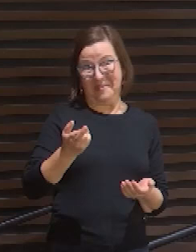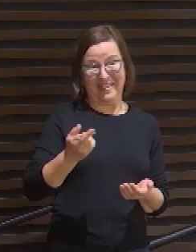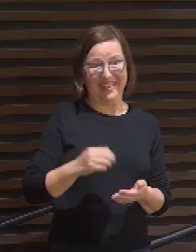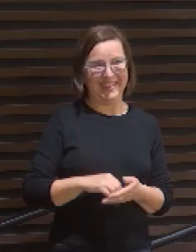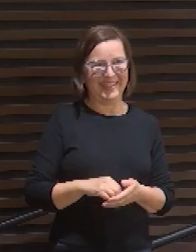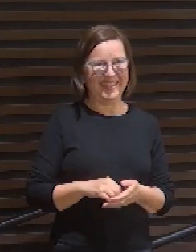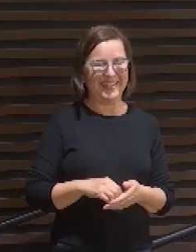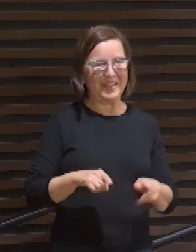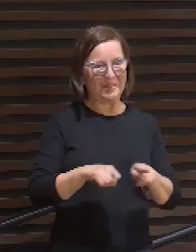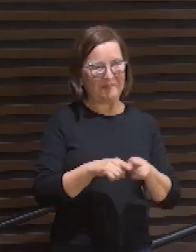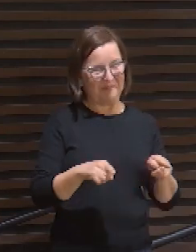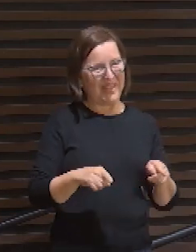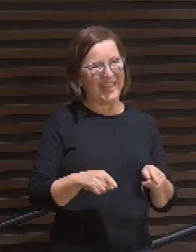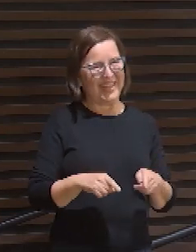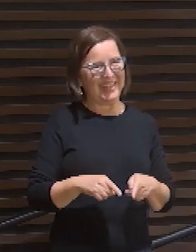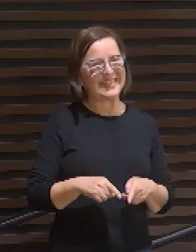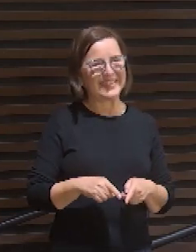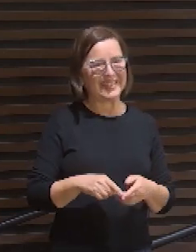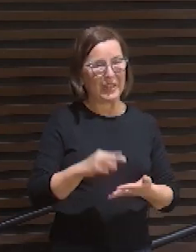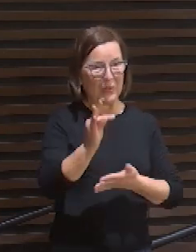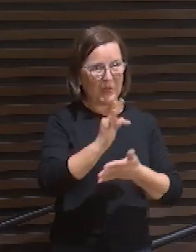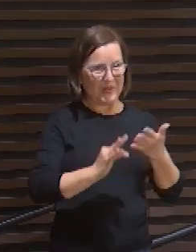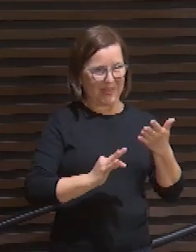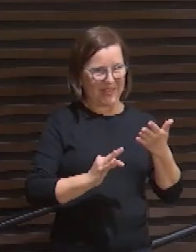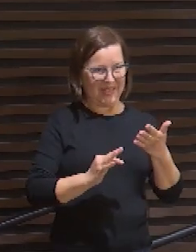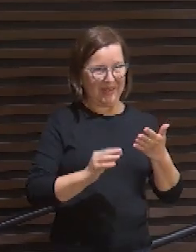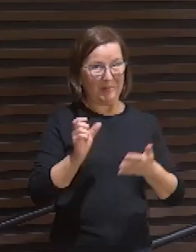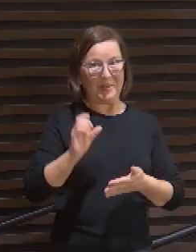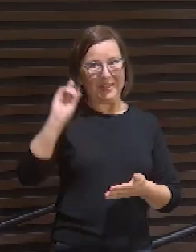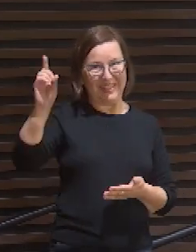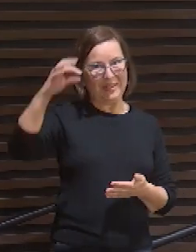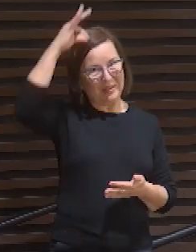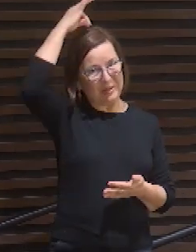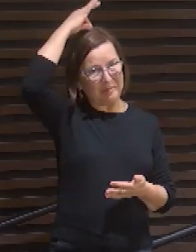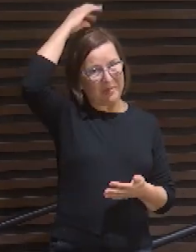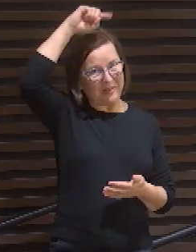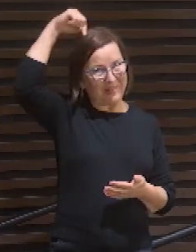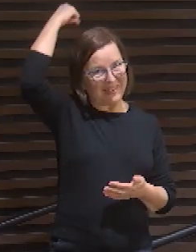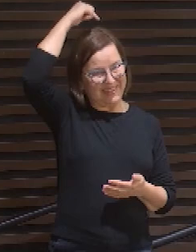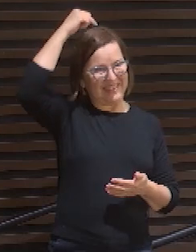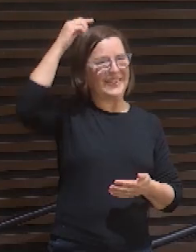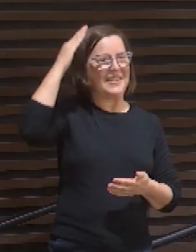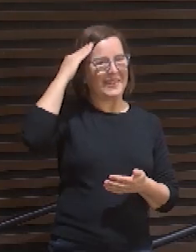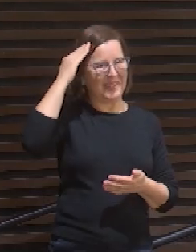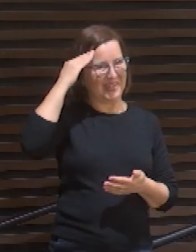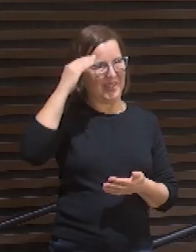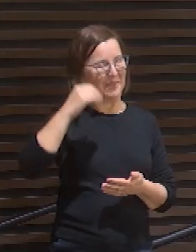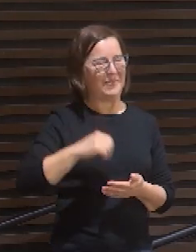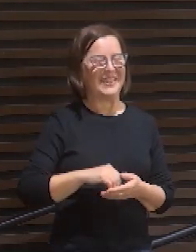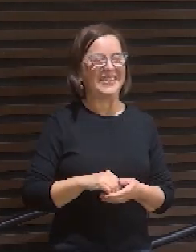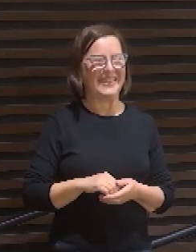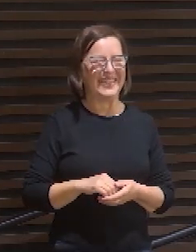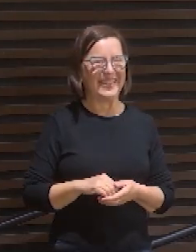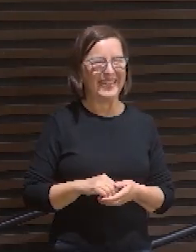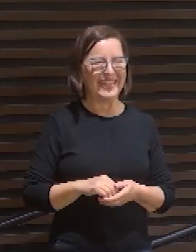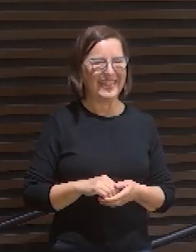mas o Espírito sabe. O assunto é rico, é